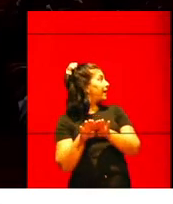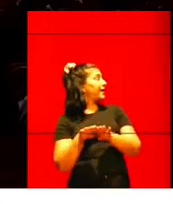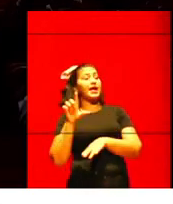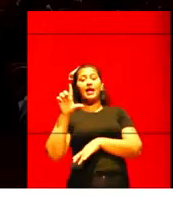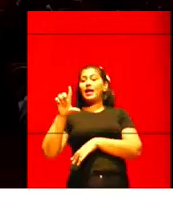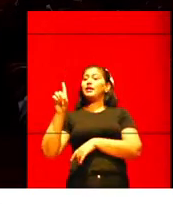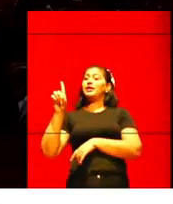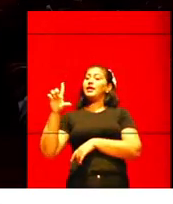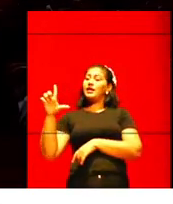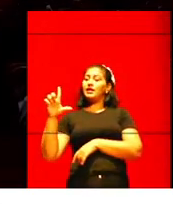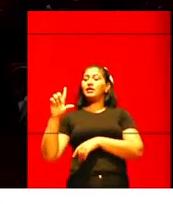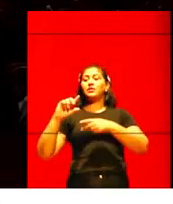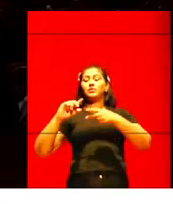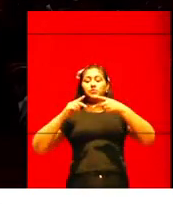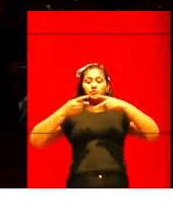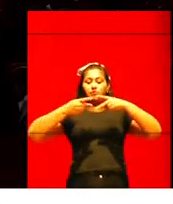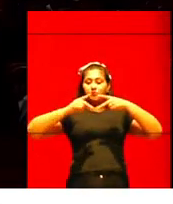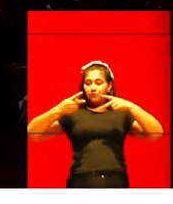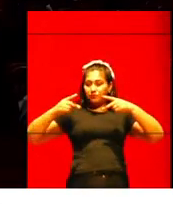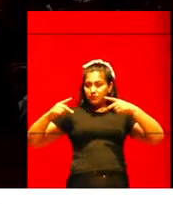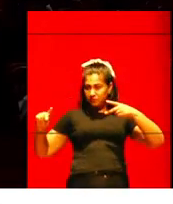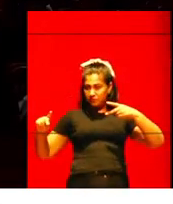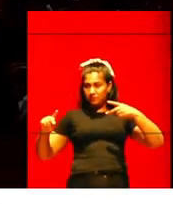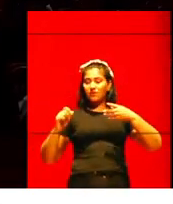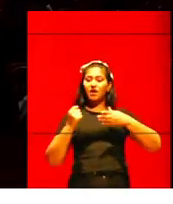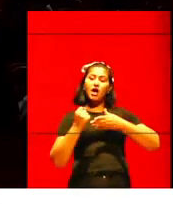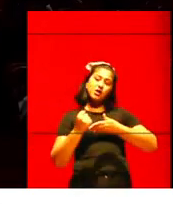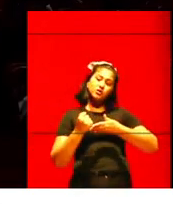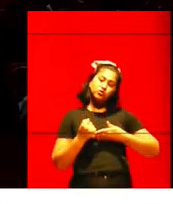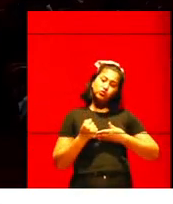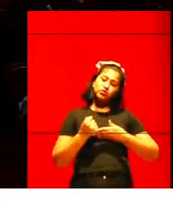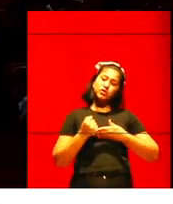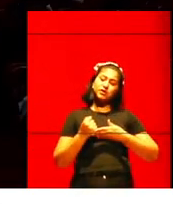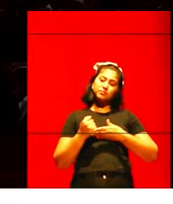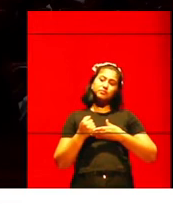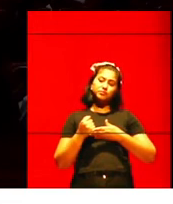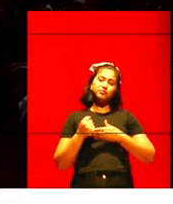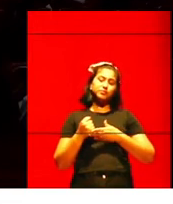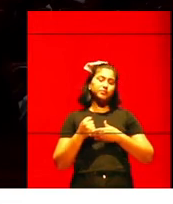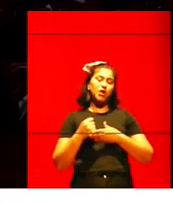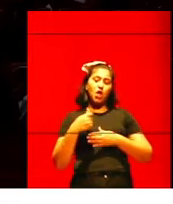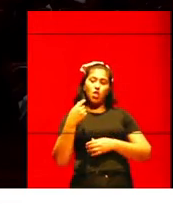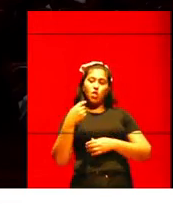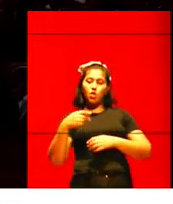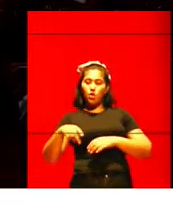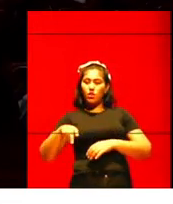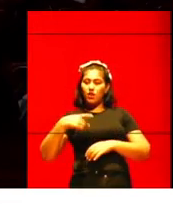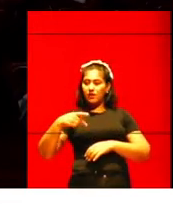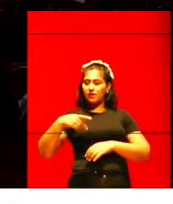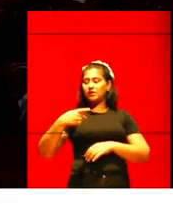Essas lipoproteínas, elas ajudam a transportar o colesterol dentro do nosso organismo.